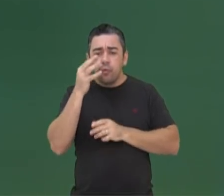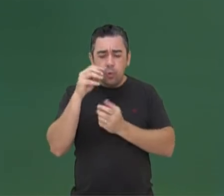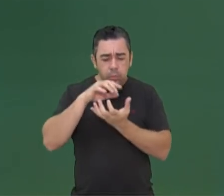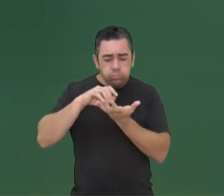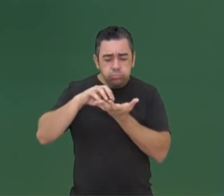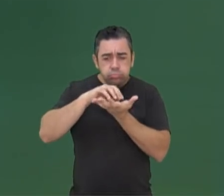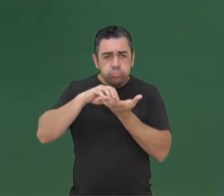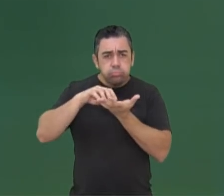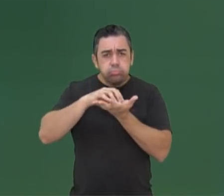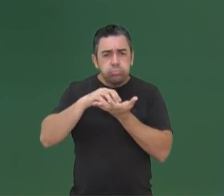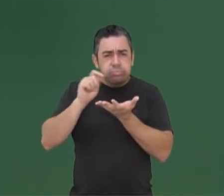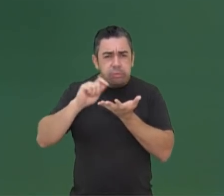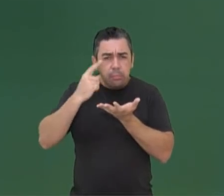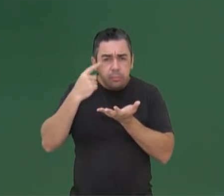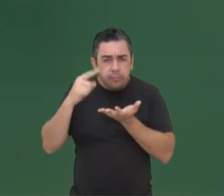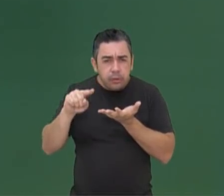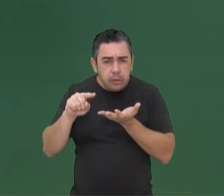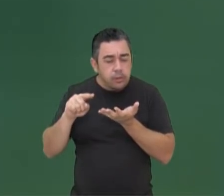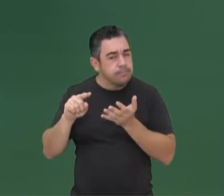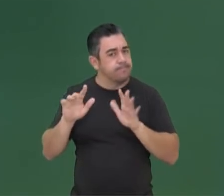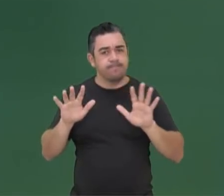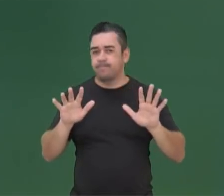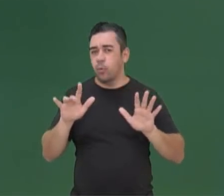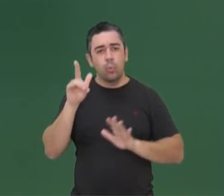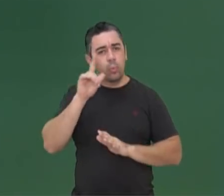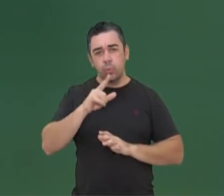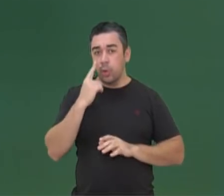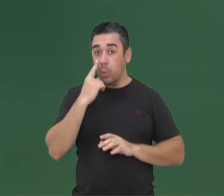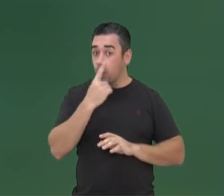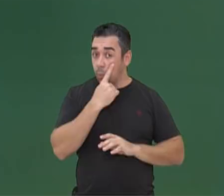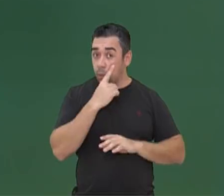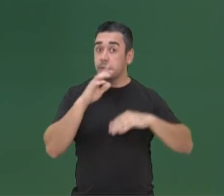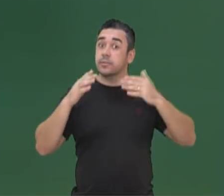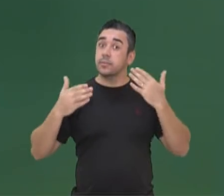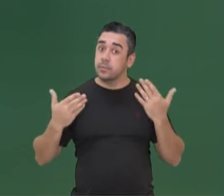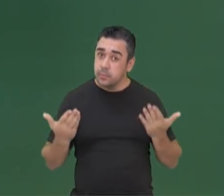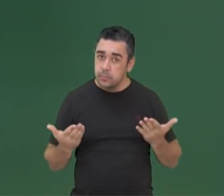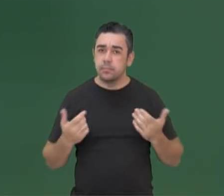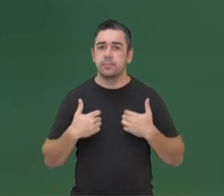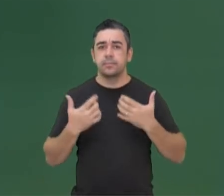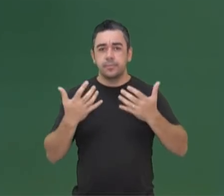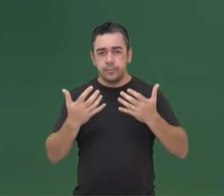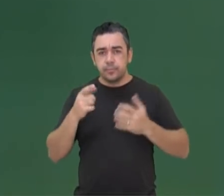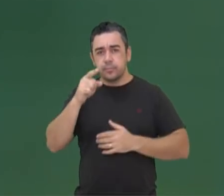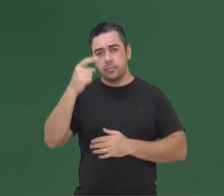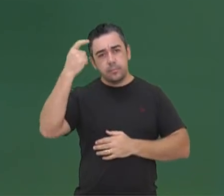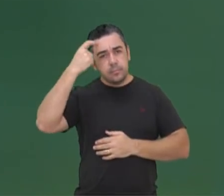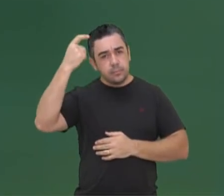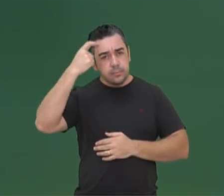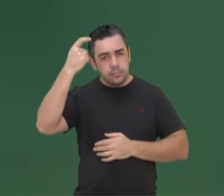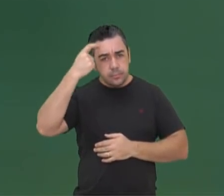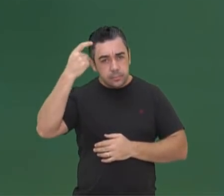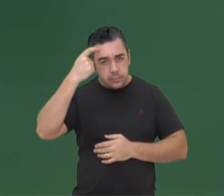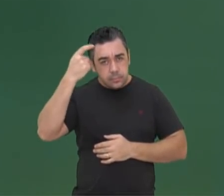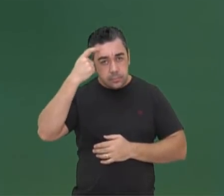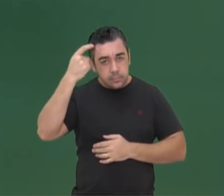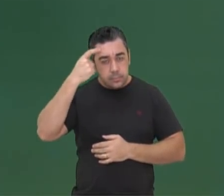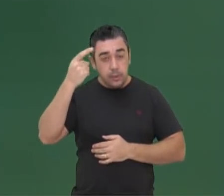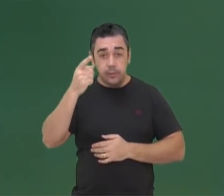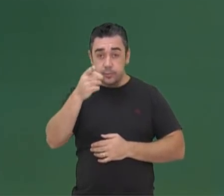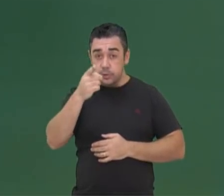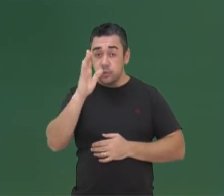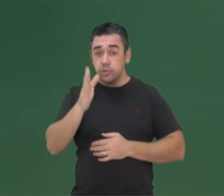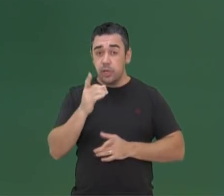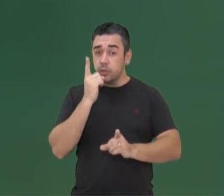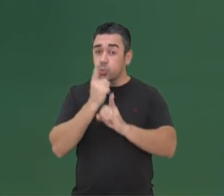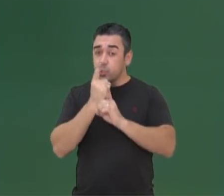os nossos olhos a gente consegue? Muito provavelmente não. Então, eu quero que você pense mais um pouquinho, agora que você